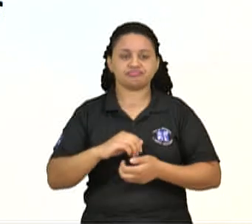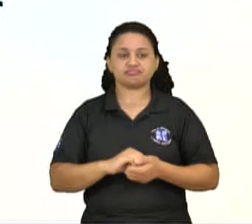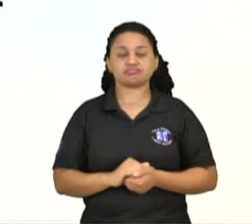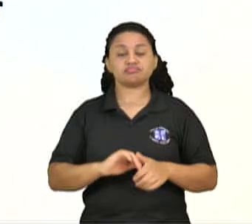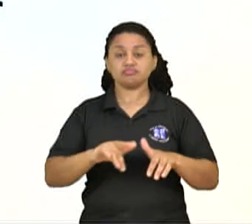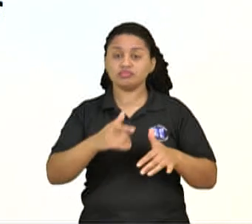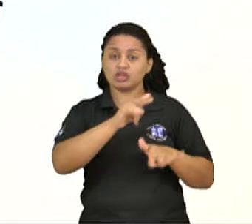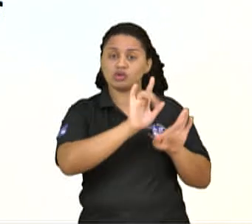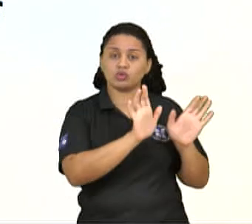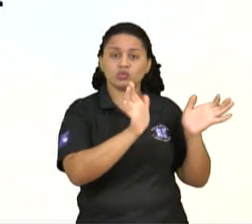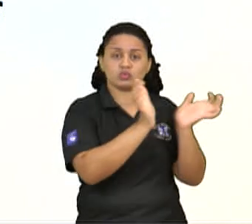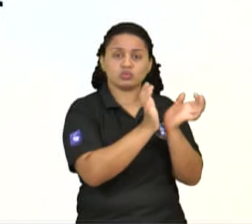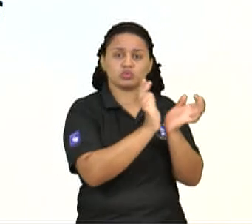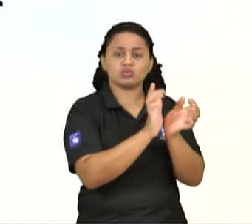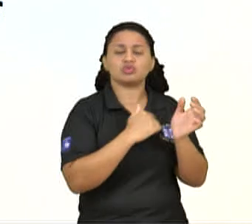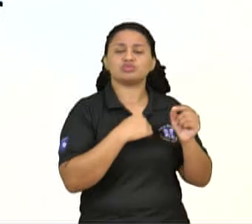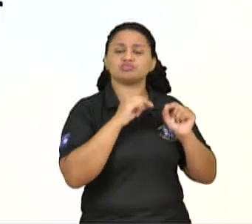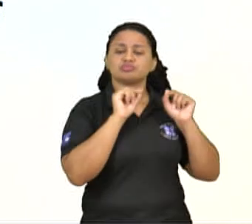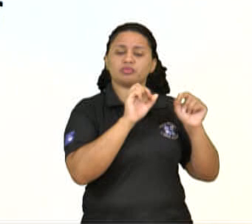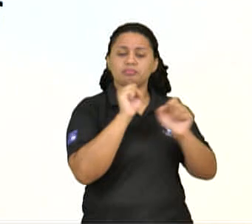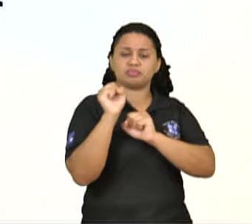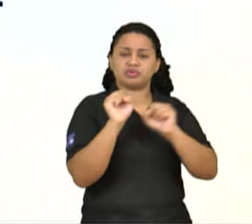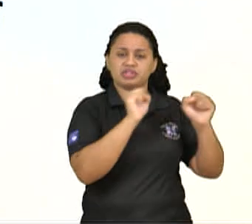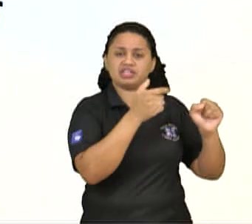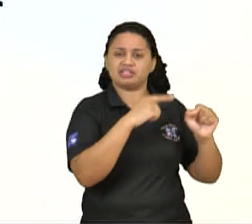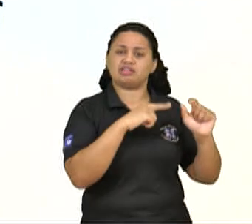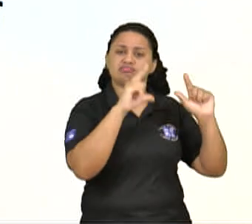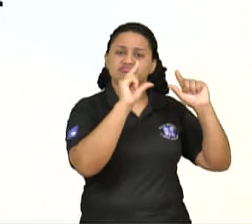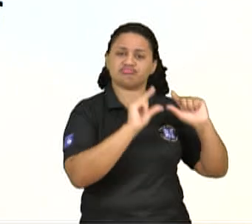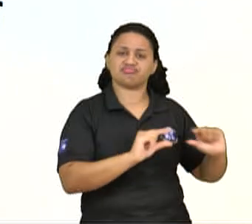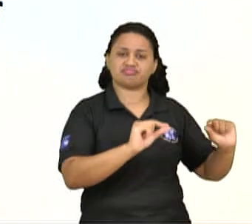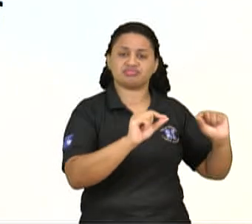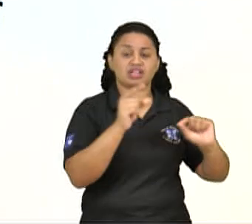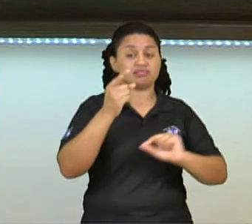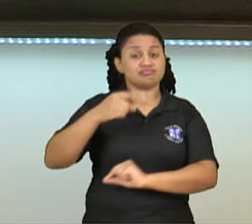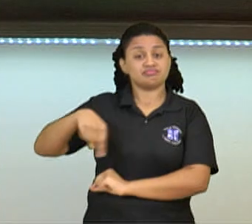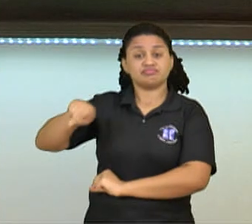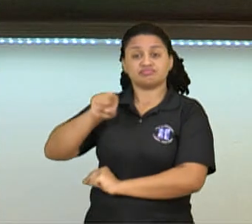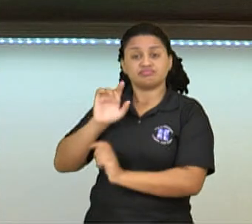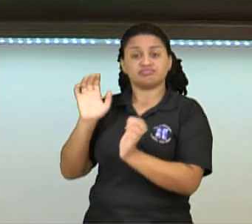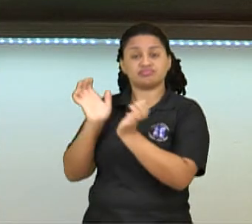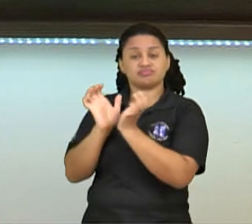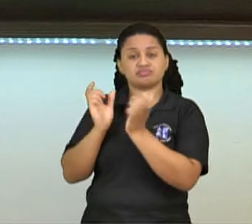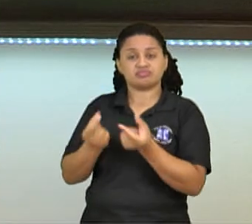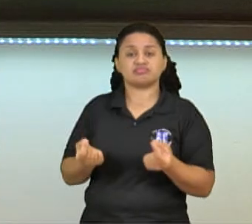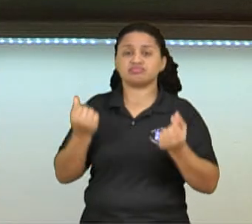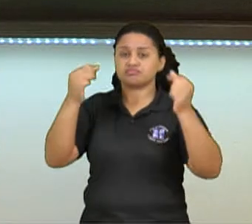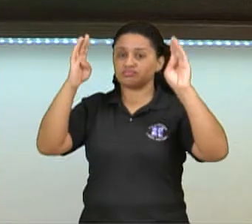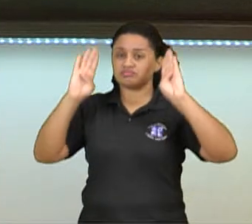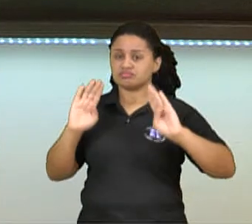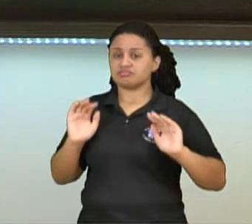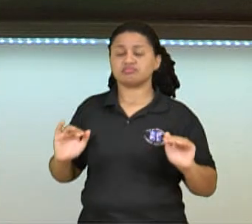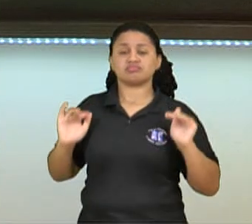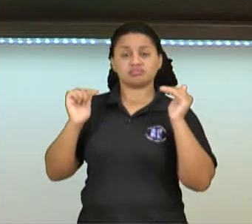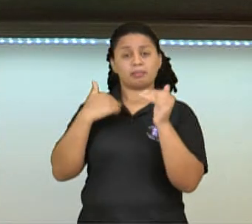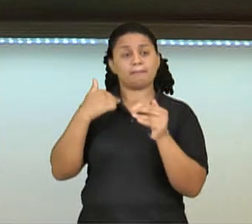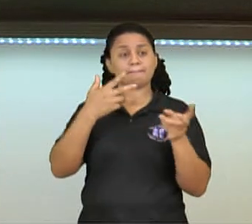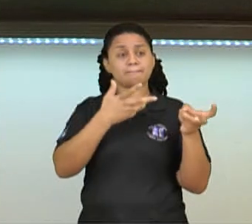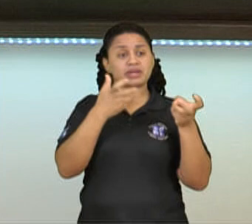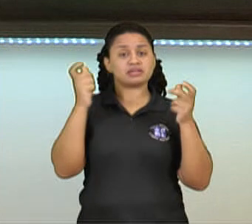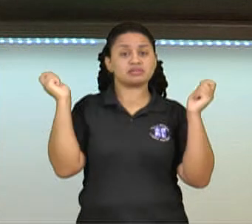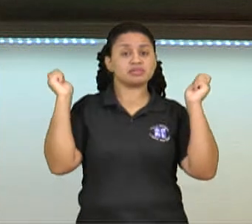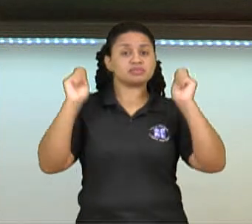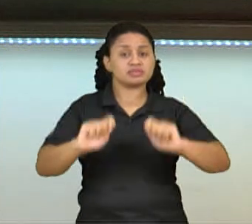esse enfraquecimento desse poder jacobino, os girondinos, que eram a alta burguesia, vão ver a possibilidade